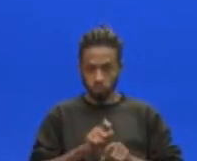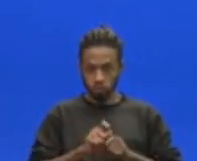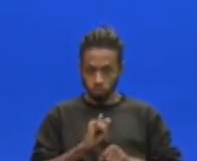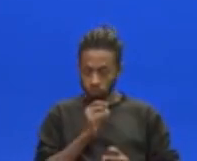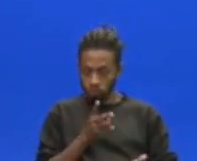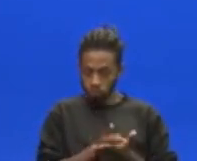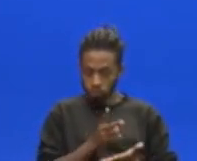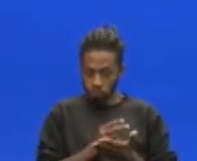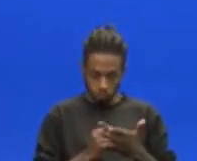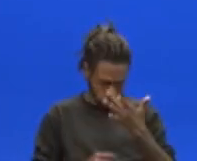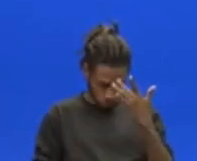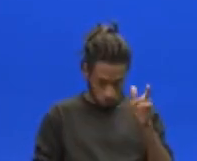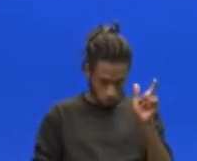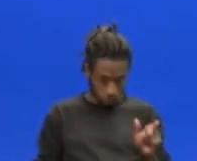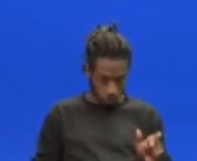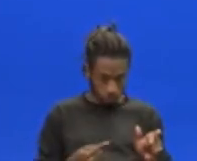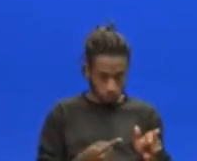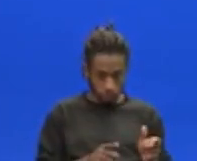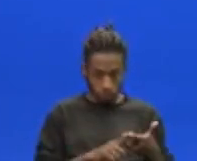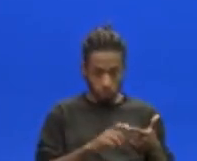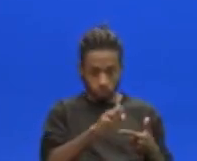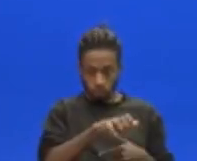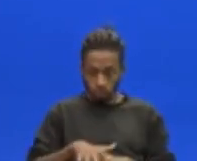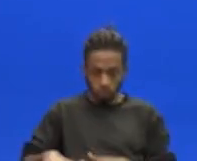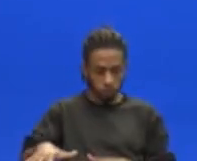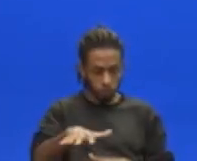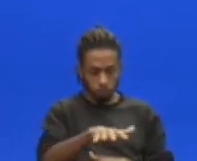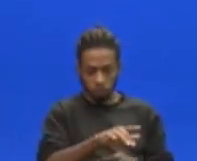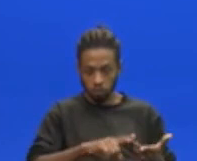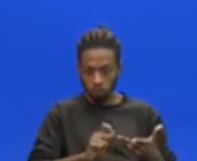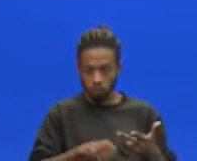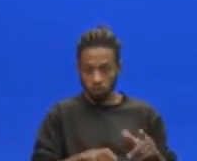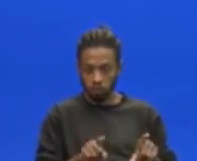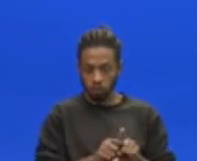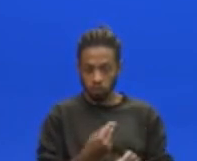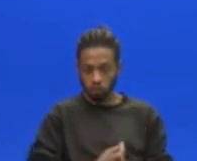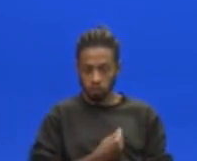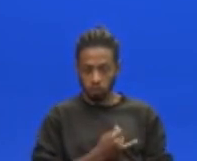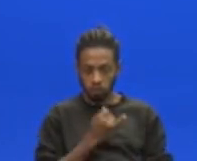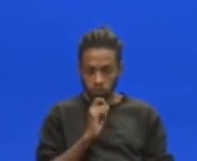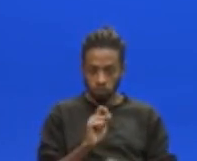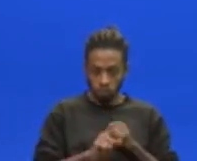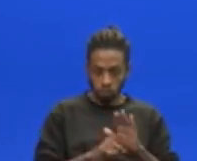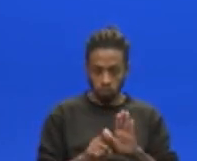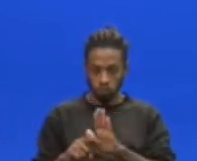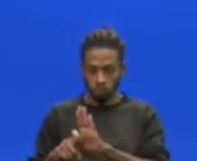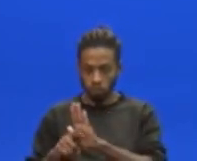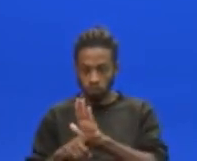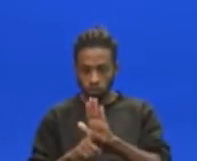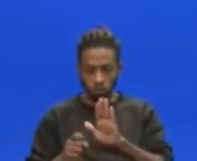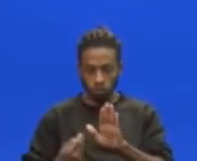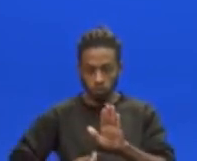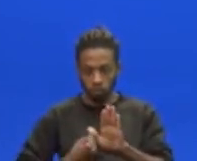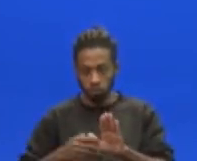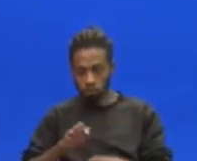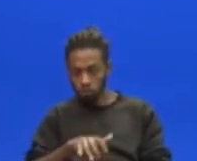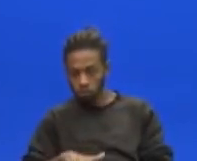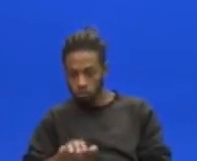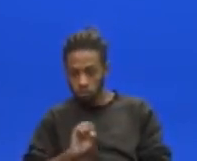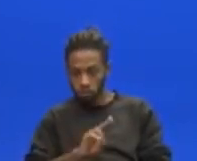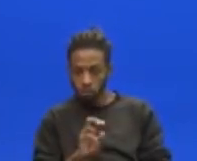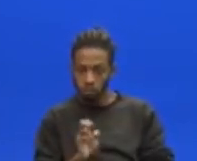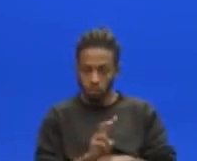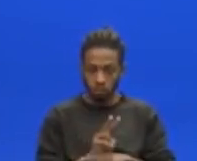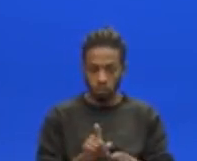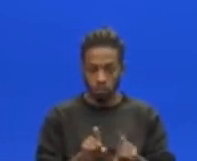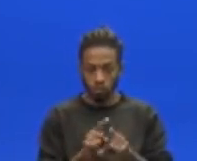entre o indivíduo, o meio ambiente e a possibilidade da existência de agentes microbianos naquele local. Então, quando a gente